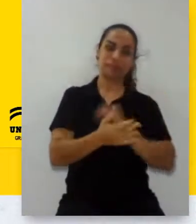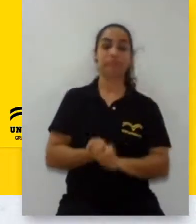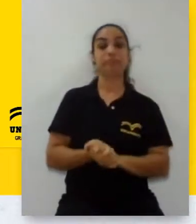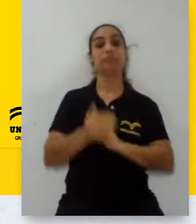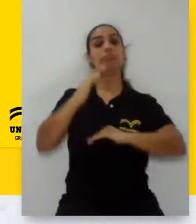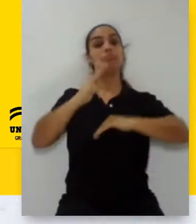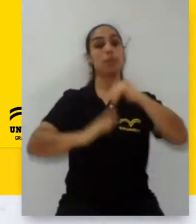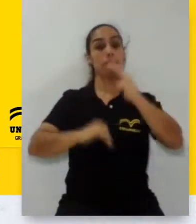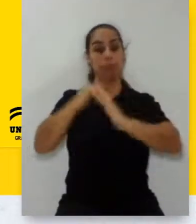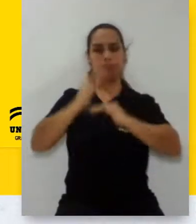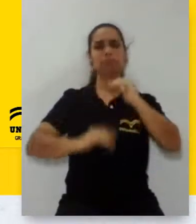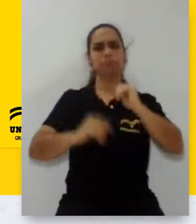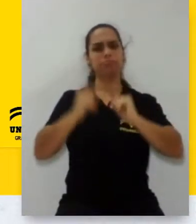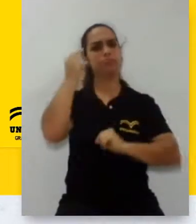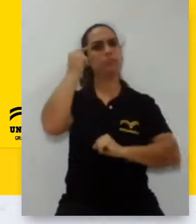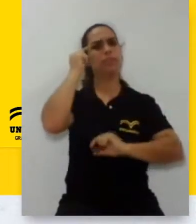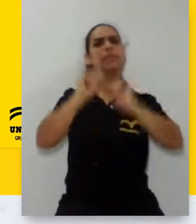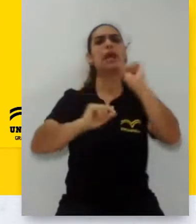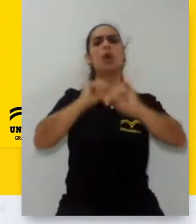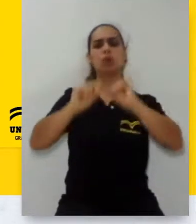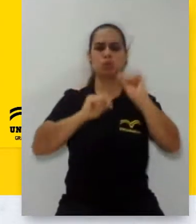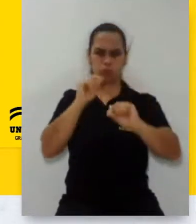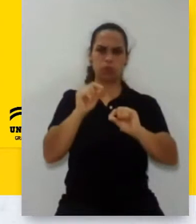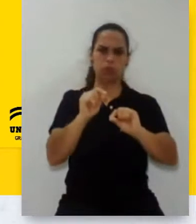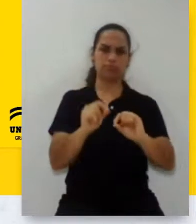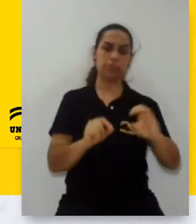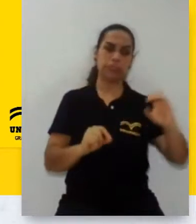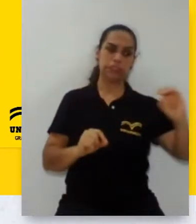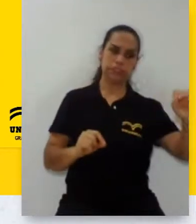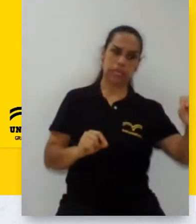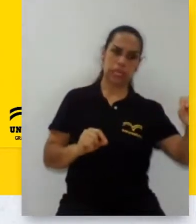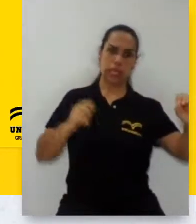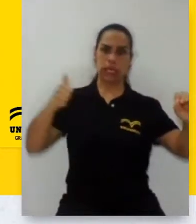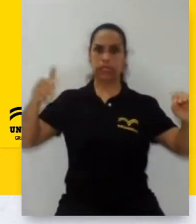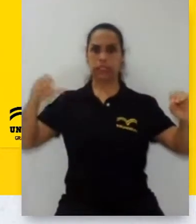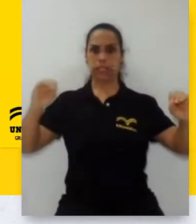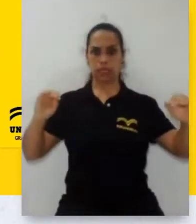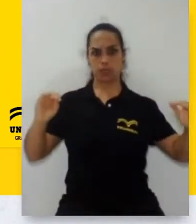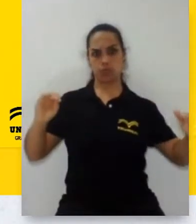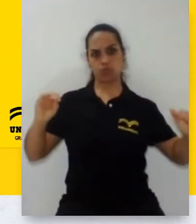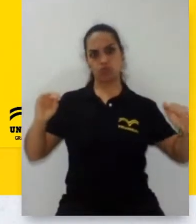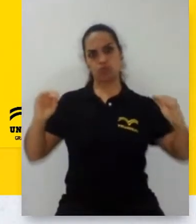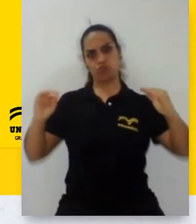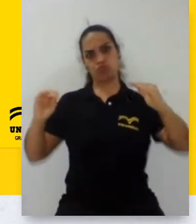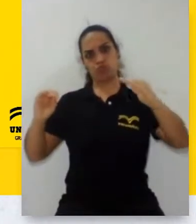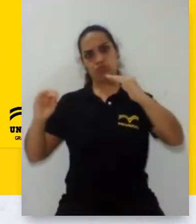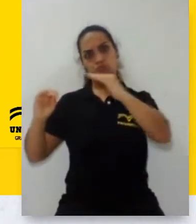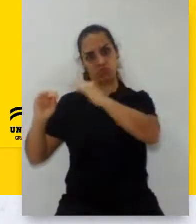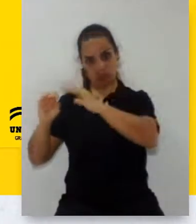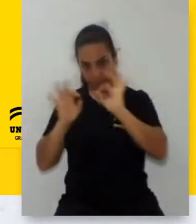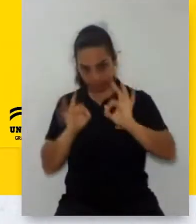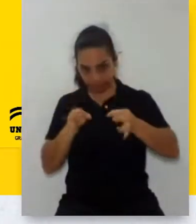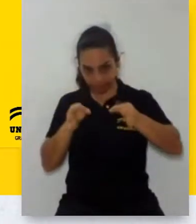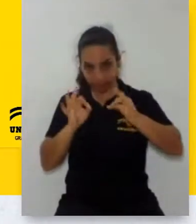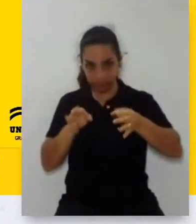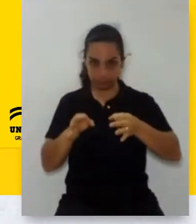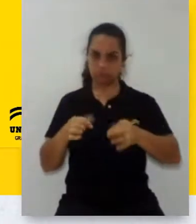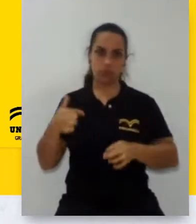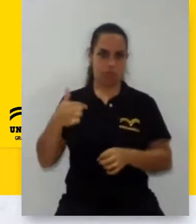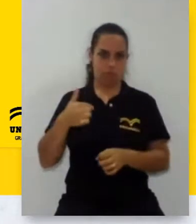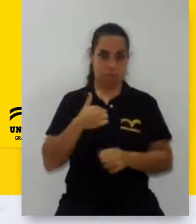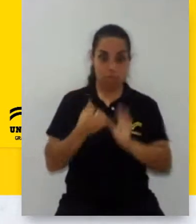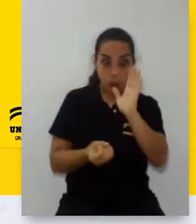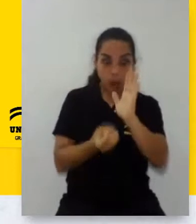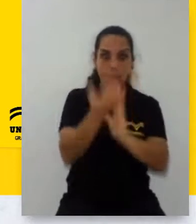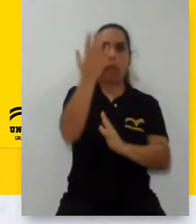escala de 0 a 10, que é uma escala de percepção subjetiva de esforço. Não é uma coisa que eu estou inventando, é algo que está na literatura, é bastante